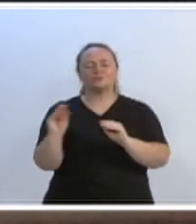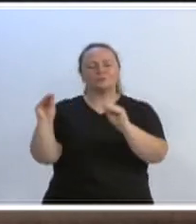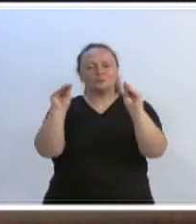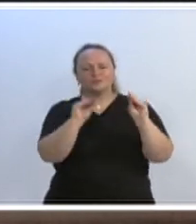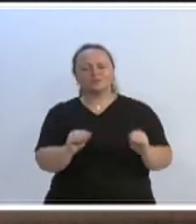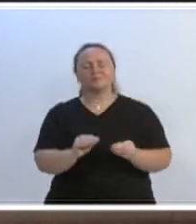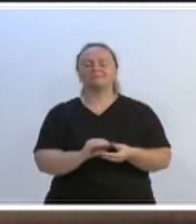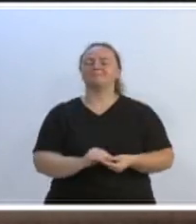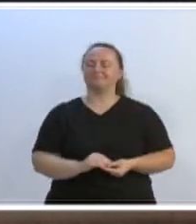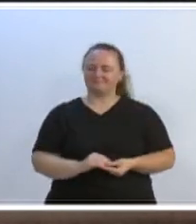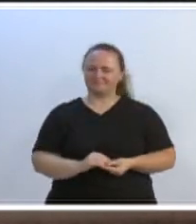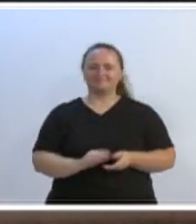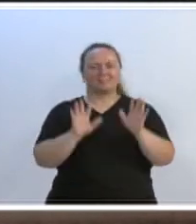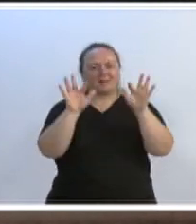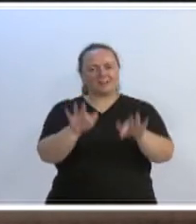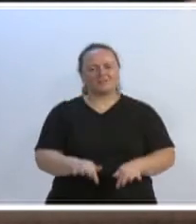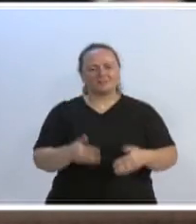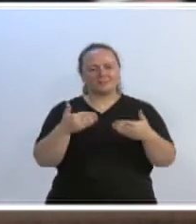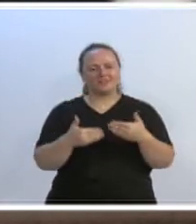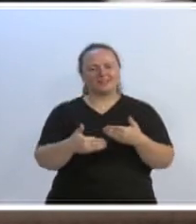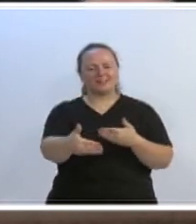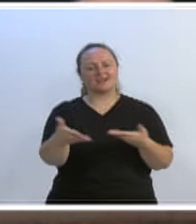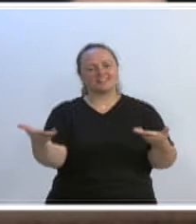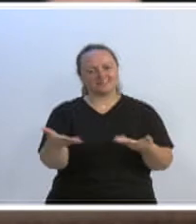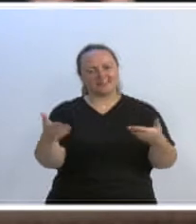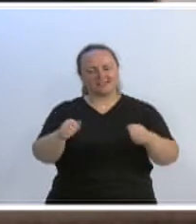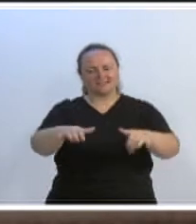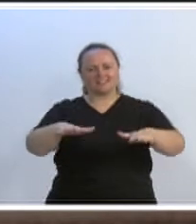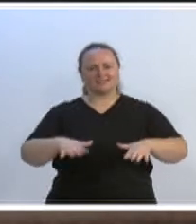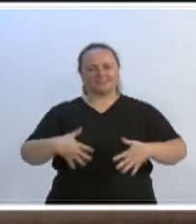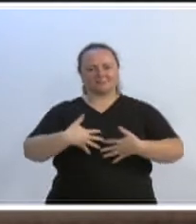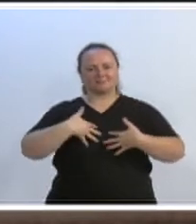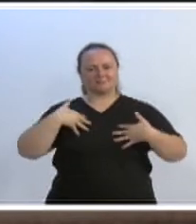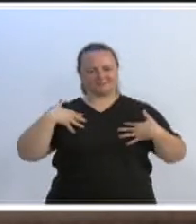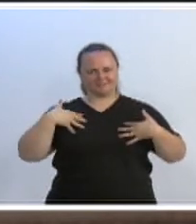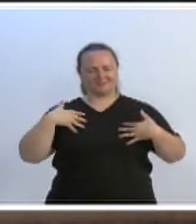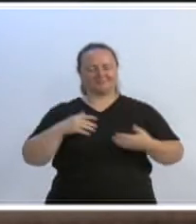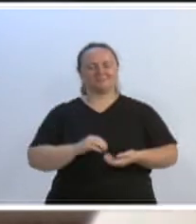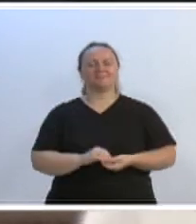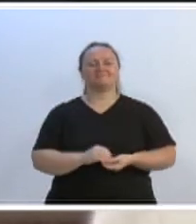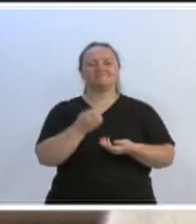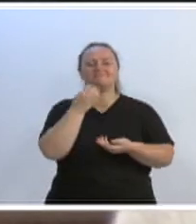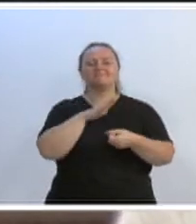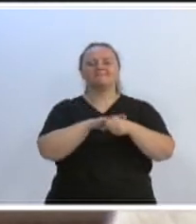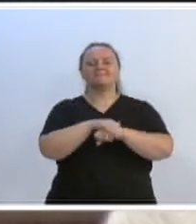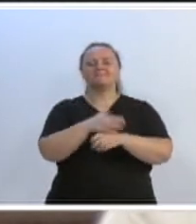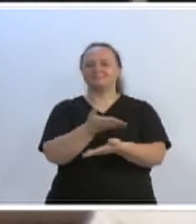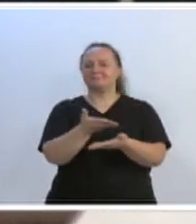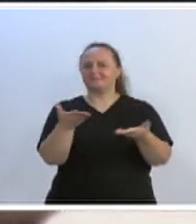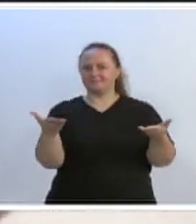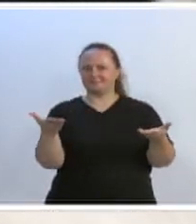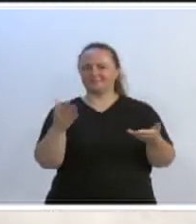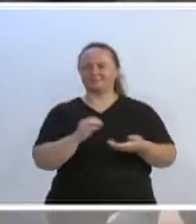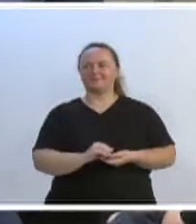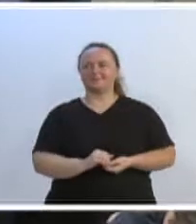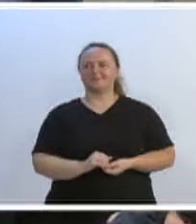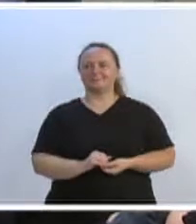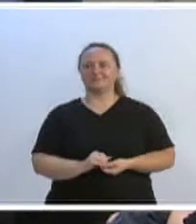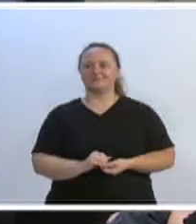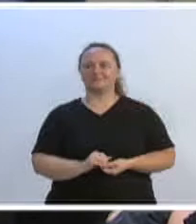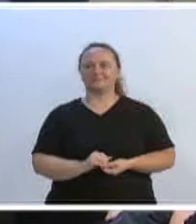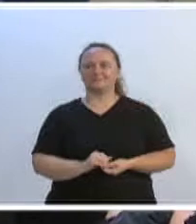um dia ele chegou com a pastinha da faculdade na mão, ele estava inscrito no curso de História. E aí a gente não entendeu lá muita coisa, porque ele lá com